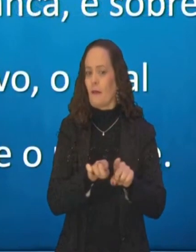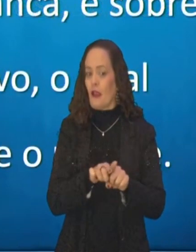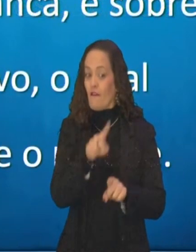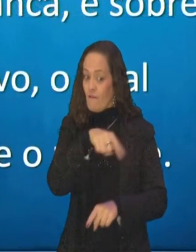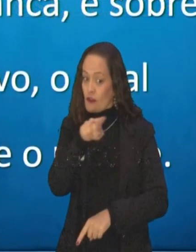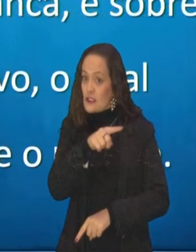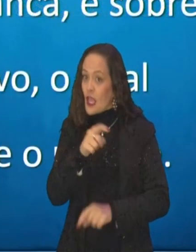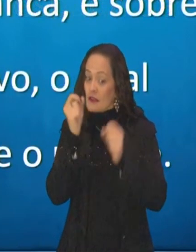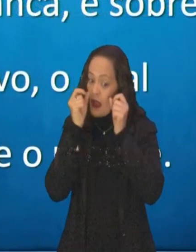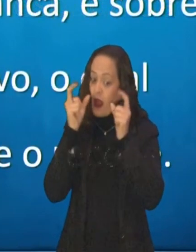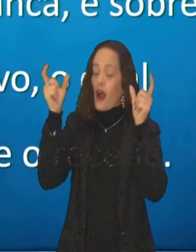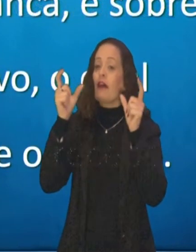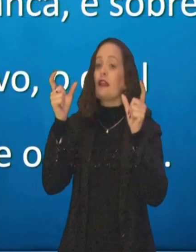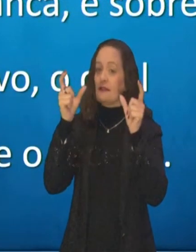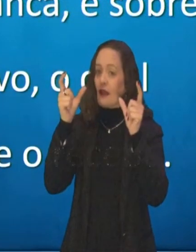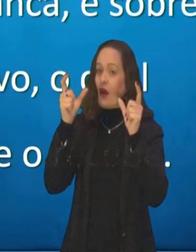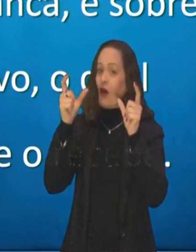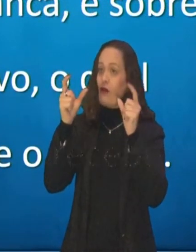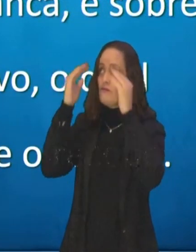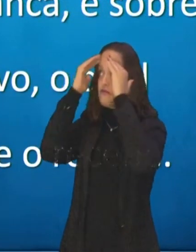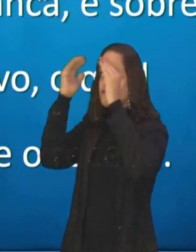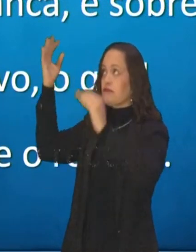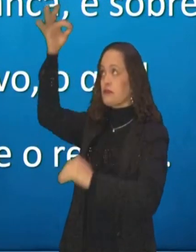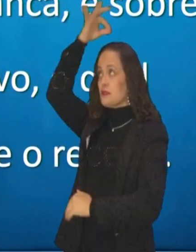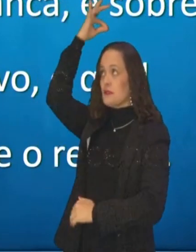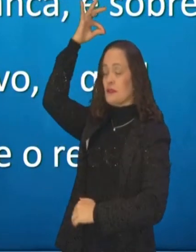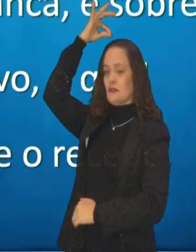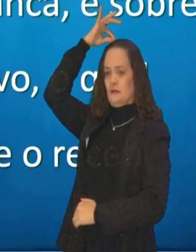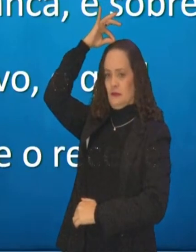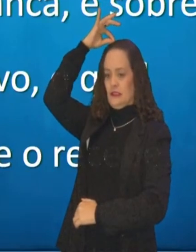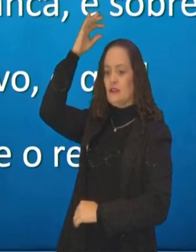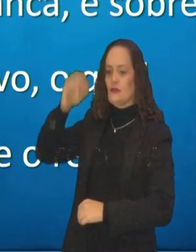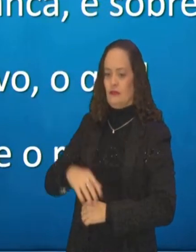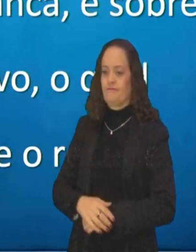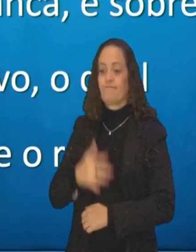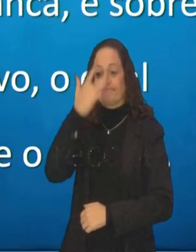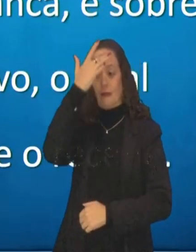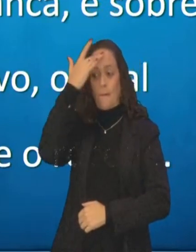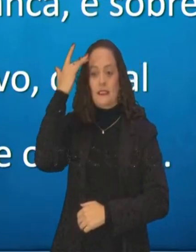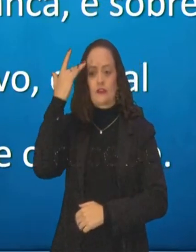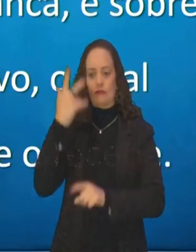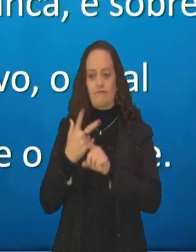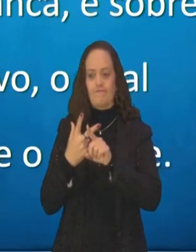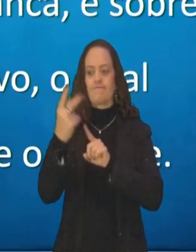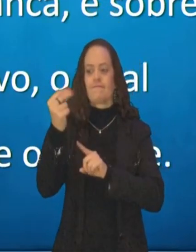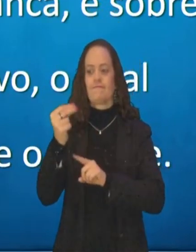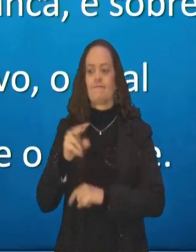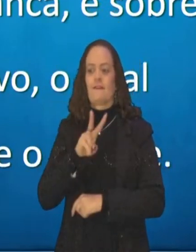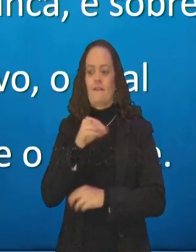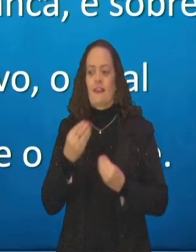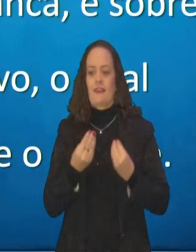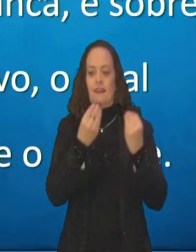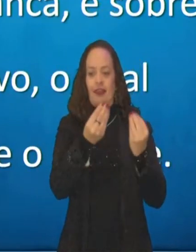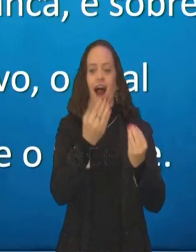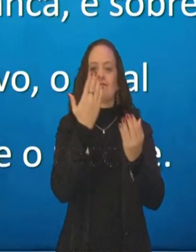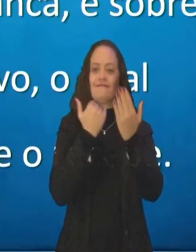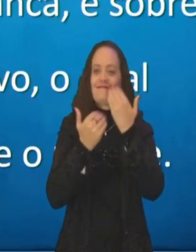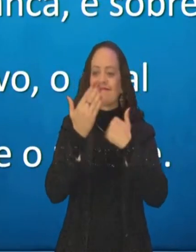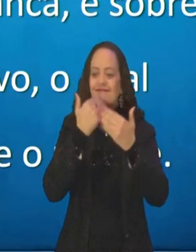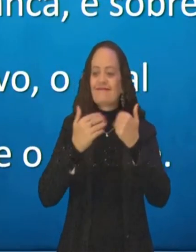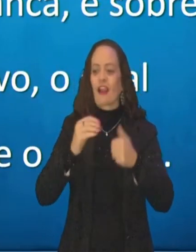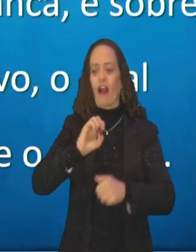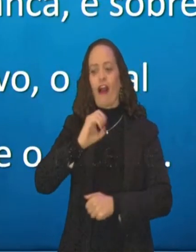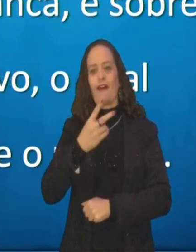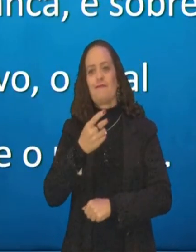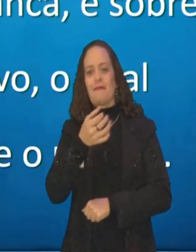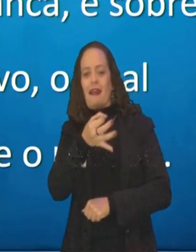ouvidos para ouvir, ouça o que o Espírito diz às igrejas. Ao vencedor dar-lhe-ei do maná escondido, bem como lhe darei uma pedrinha